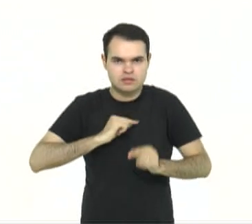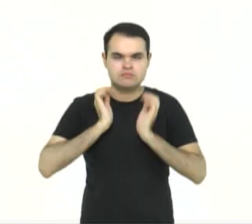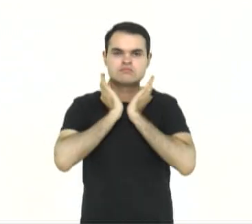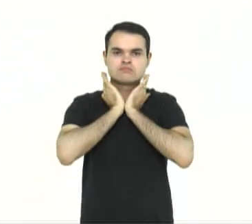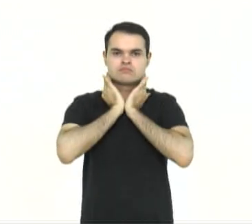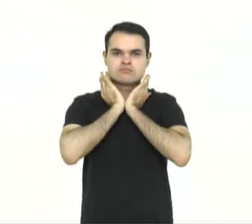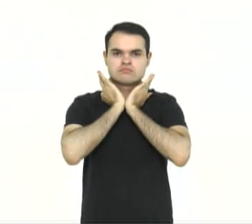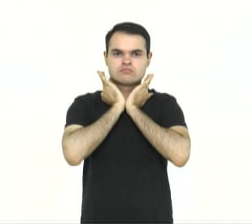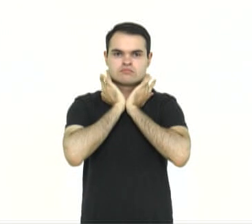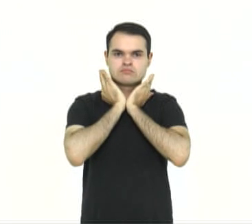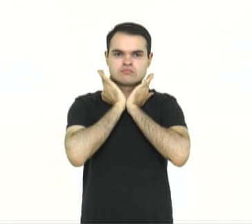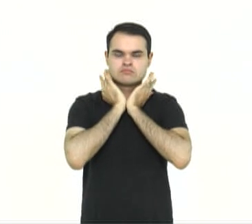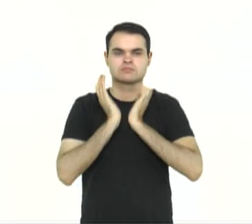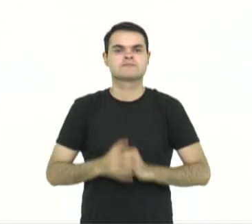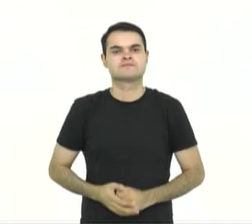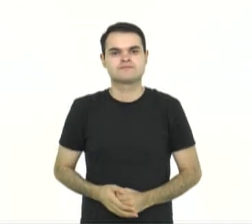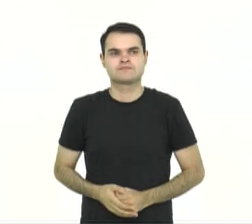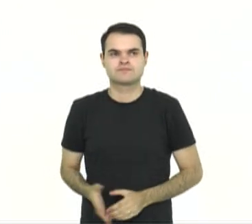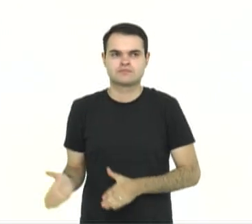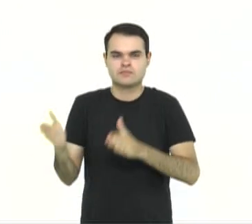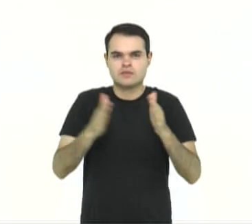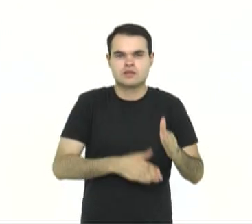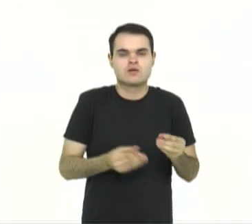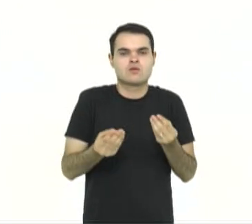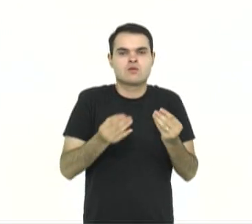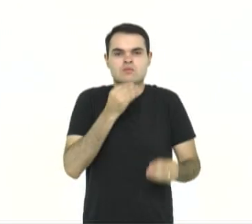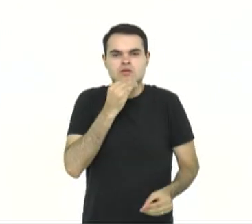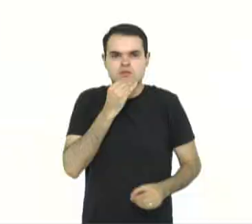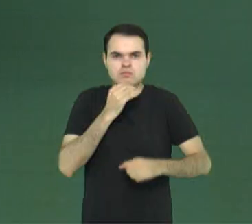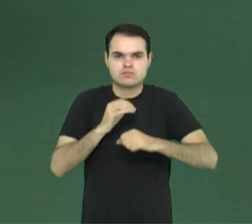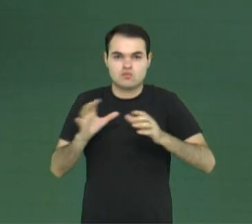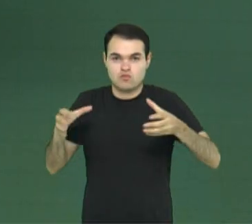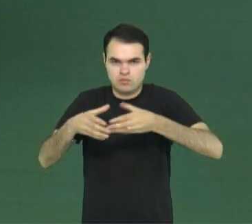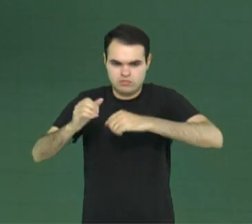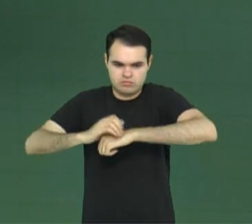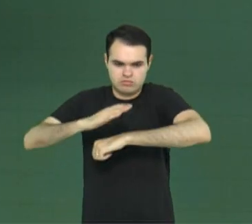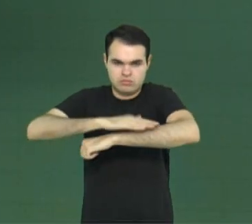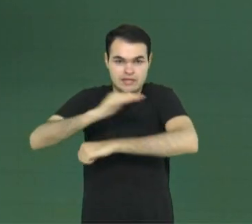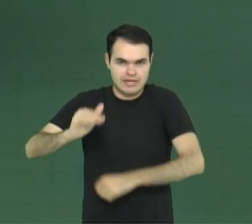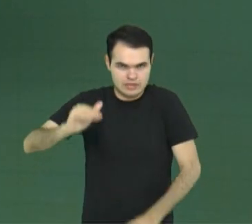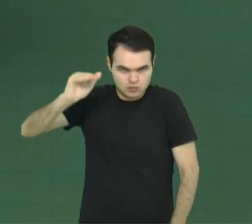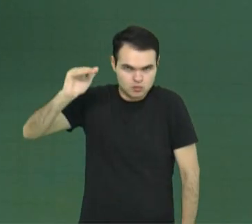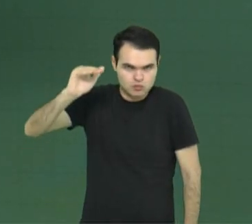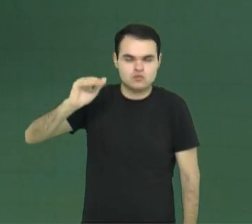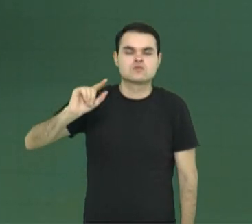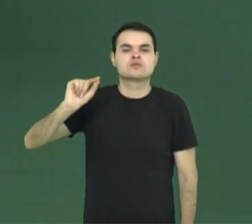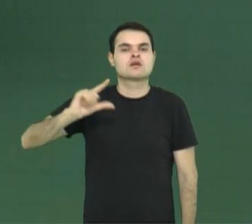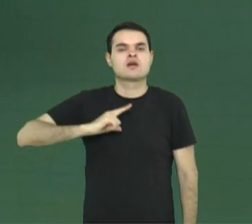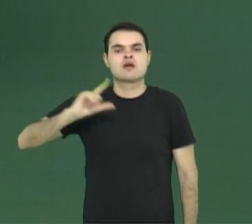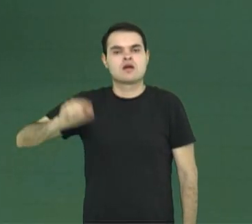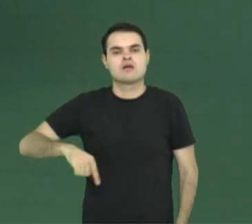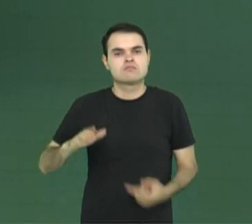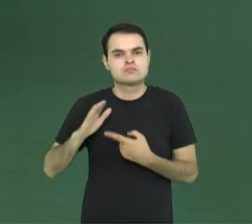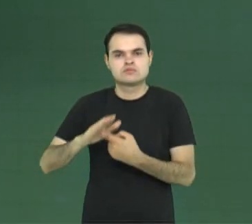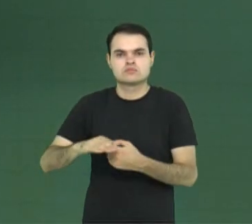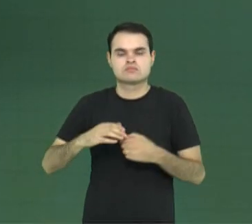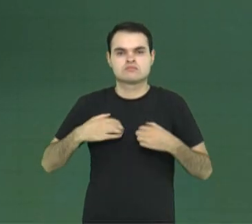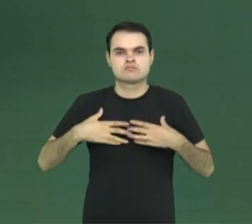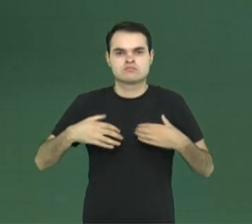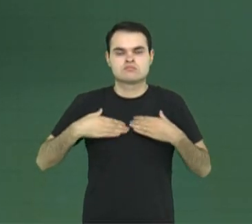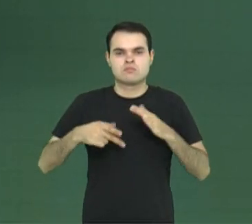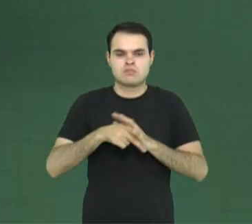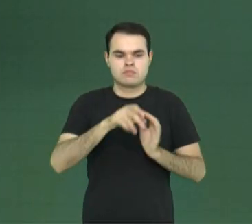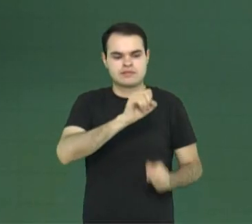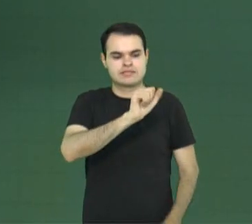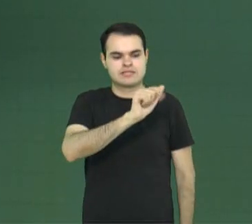nesses grupos aqui. A respiração dos anfíbios, por exemplo, os anfíbios adultos, que eu estou mostrando, note, eu estou mostrando pulmões de salamandra,